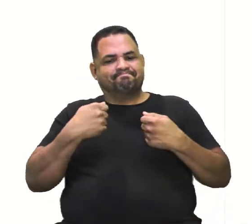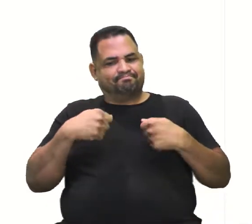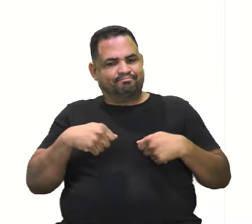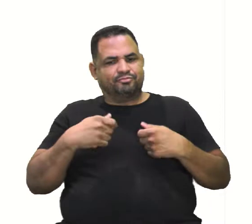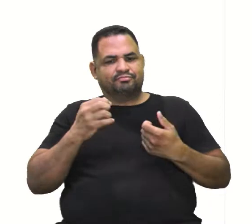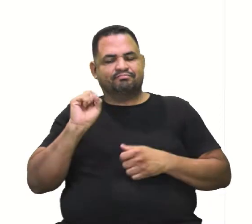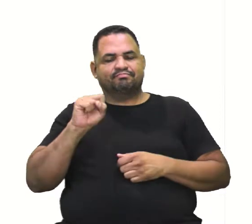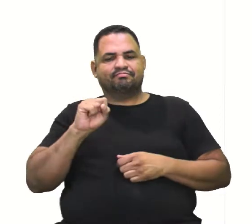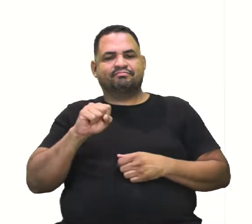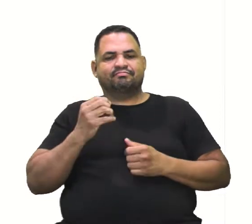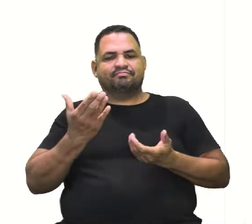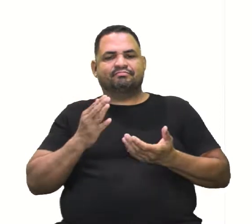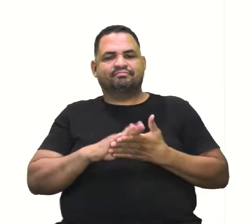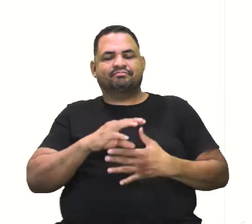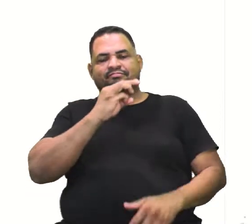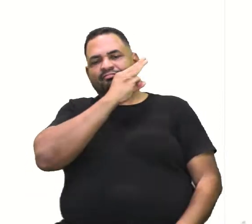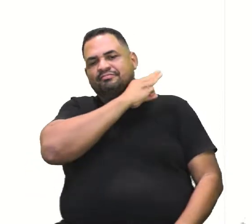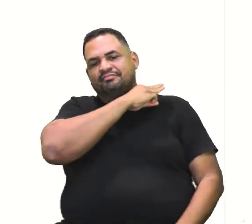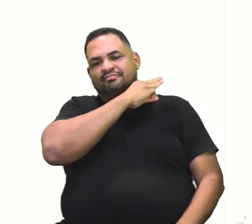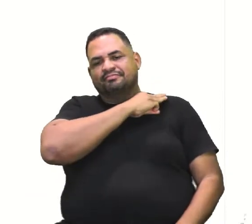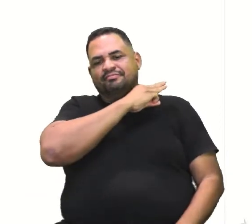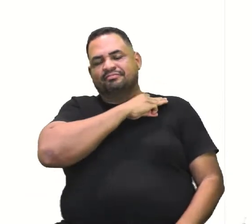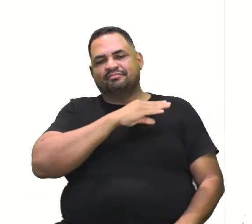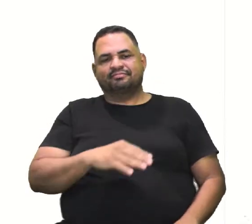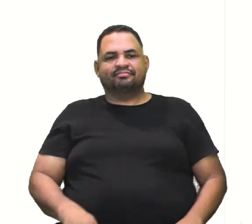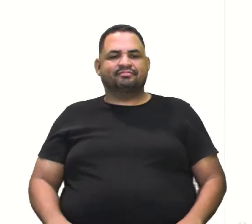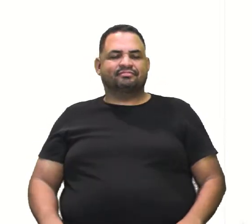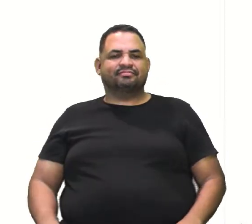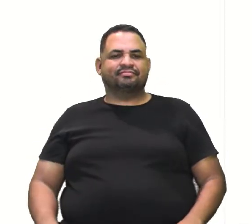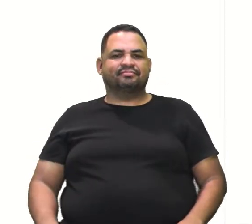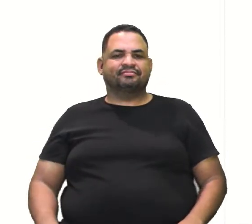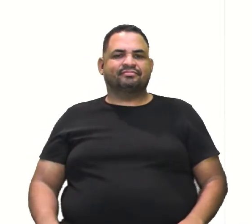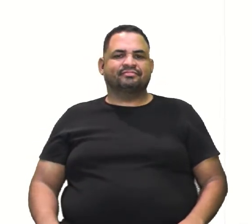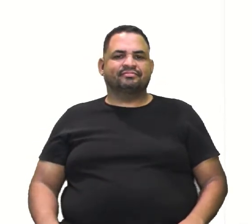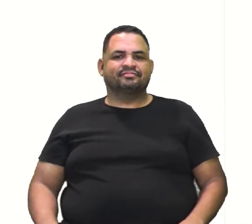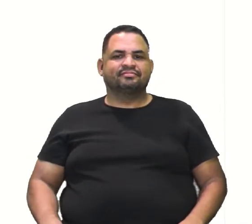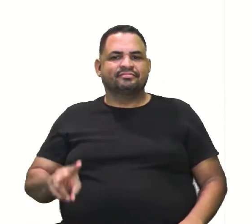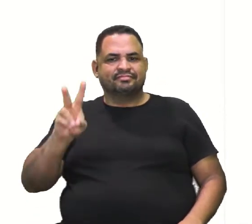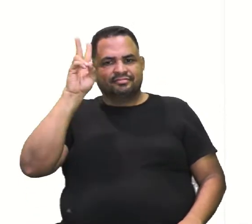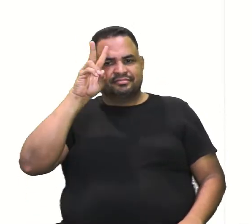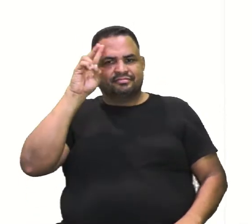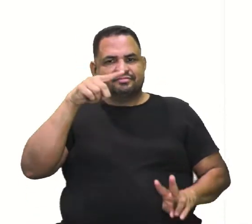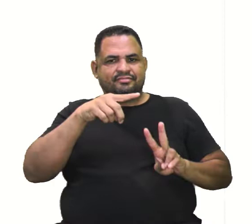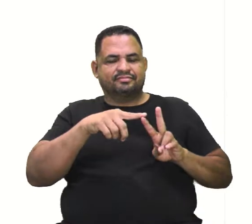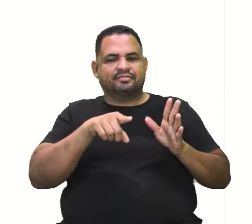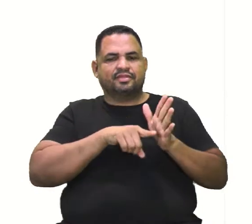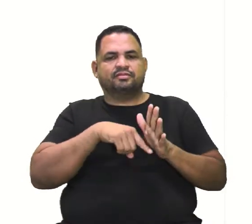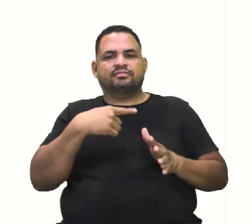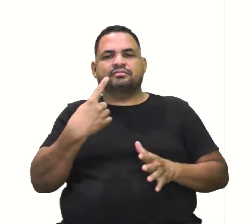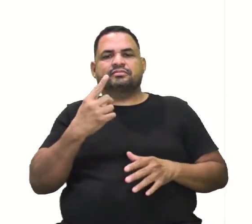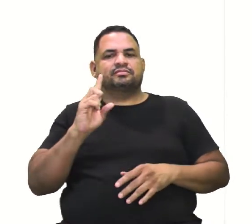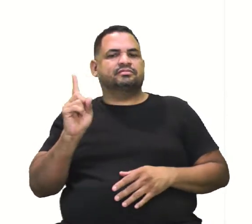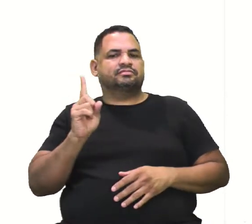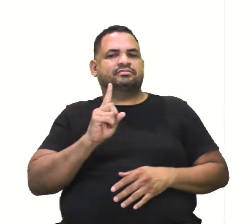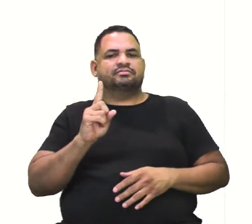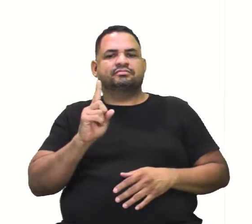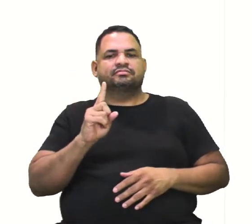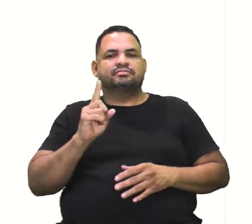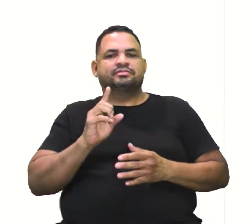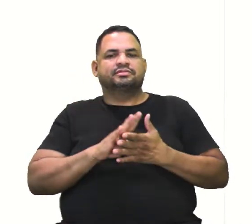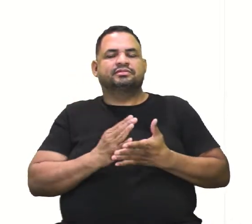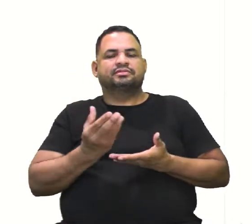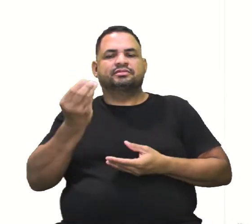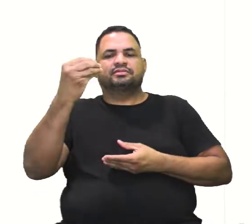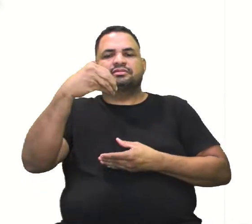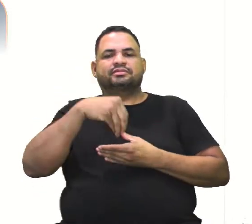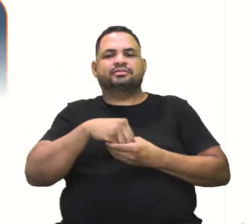possível. Agora sim, para o terceiro ano do ensino médio, é possível, né? Lembra que raiz de -1 não tem